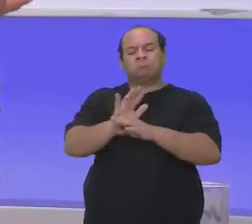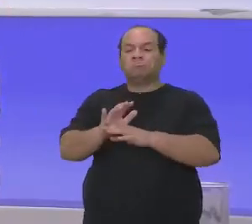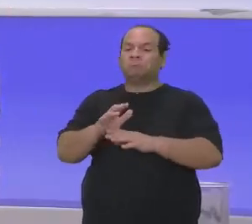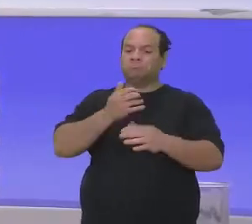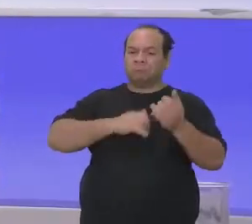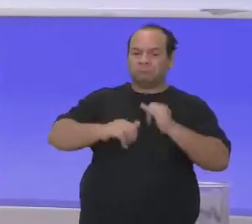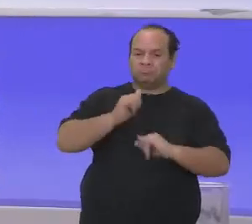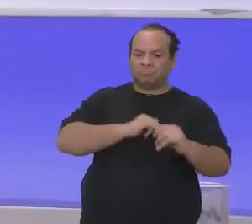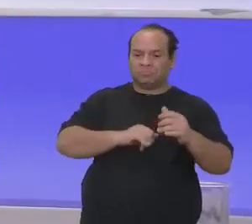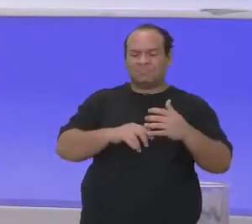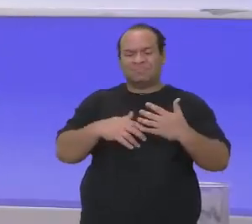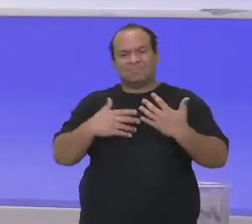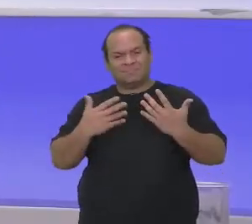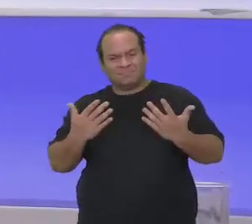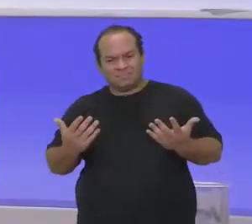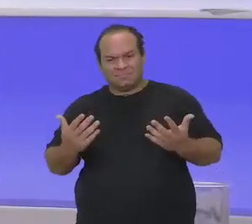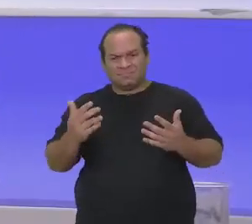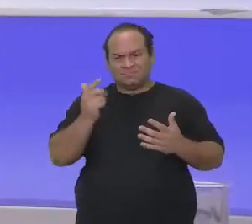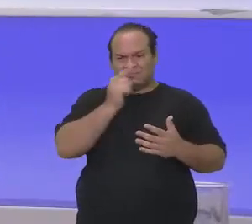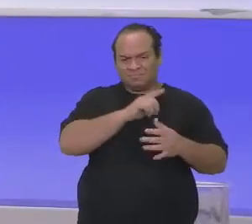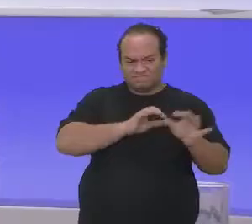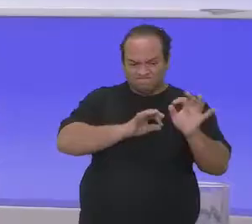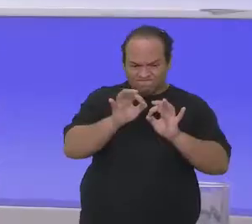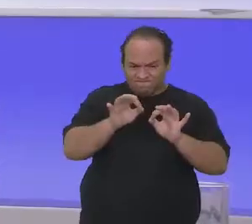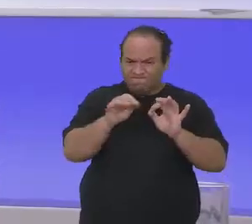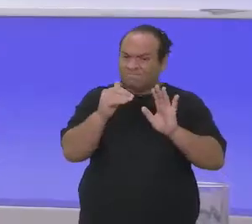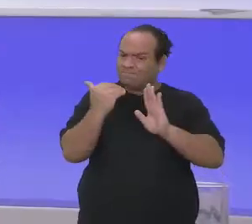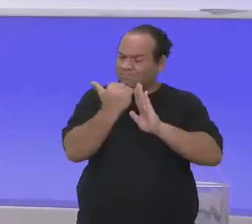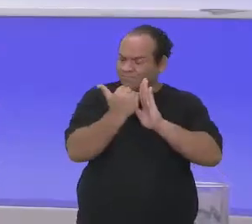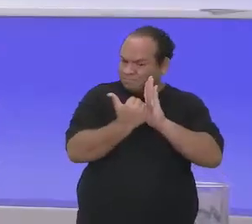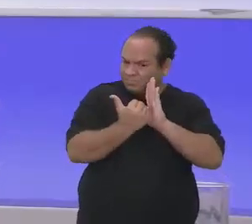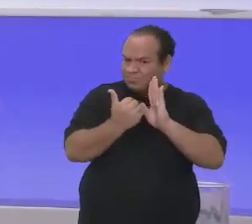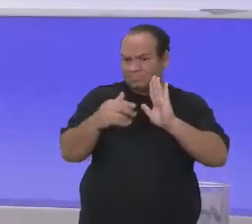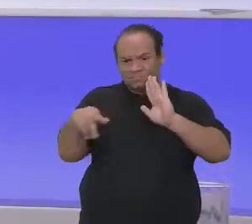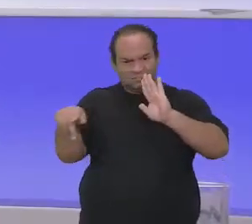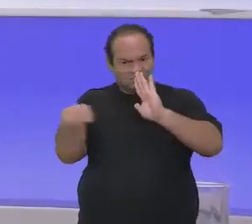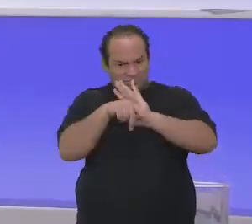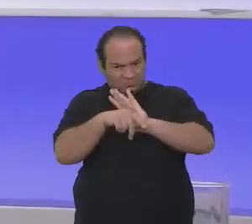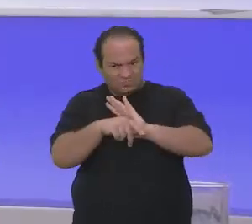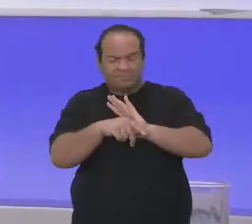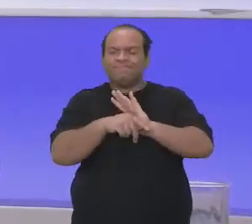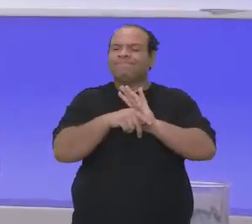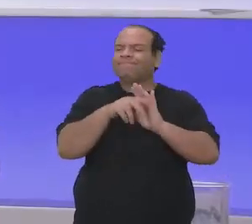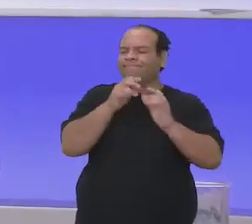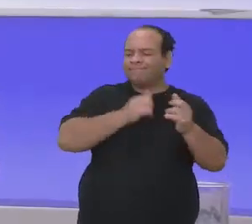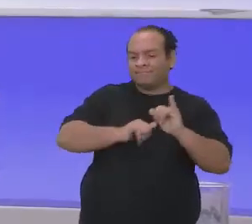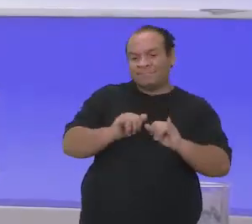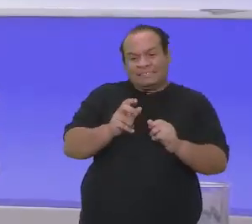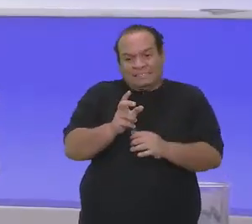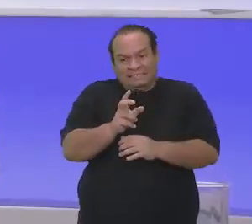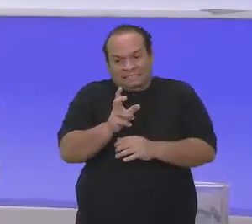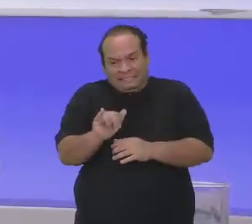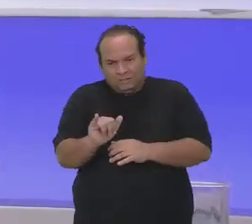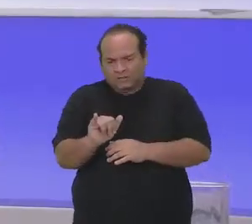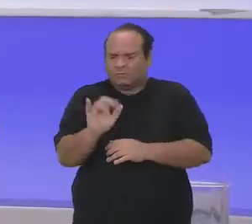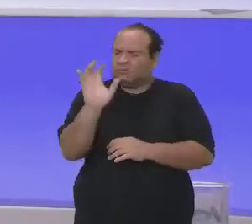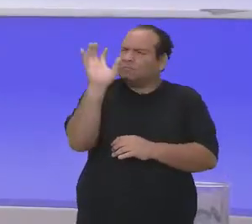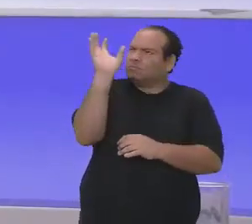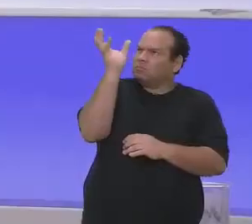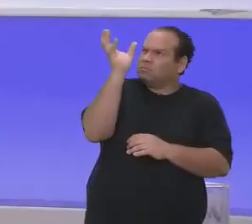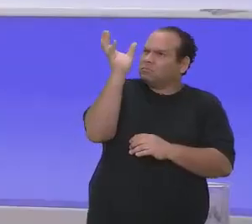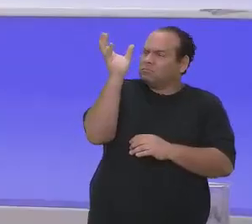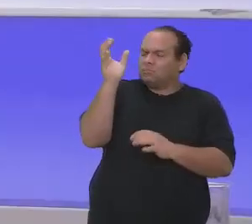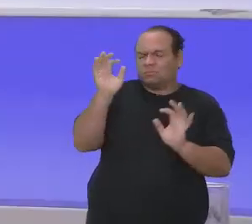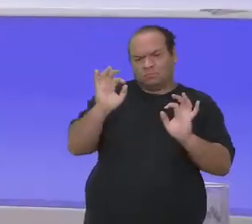ter retornos significativos na sua conta de energia se o consumo que essas lâmpadas representarem for